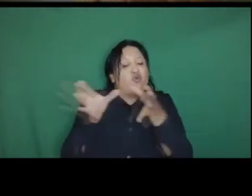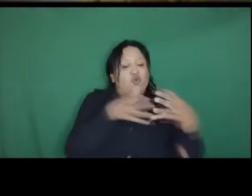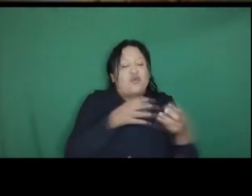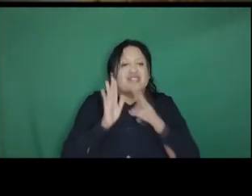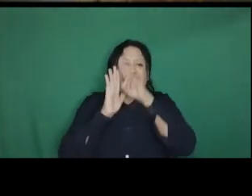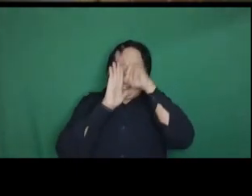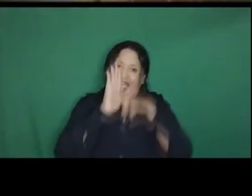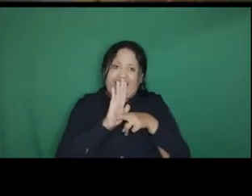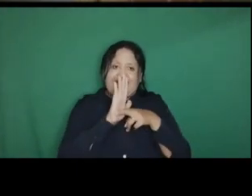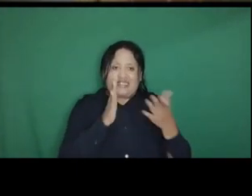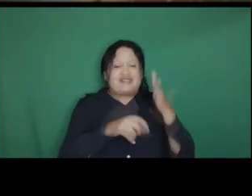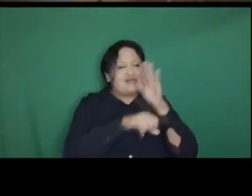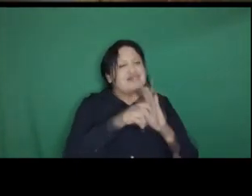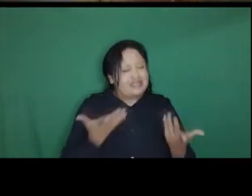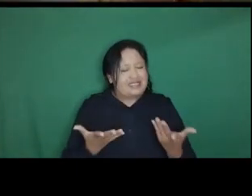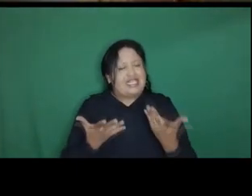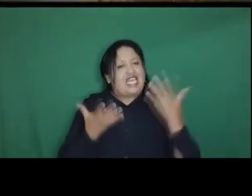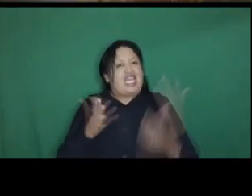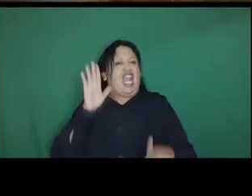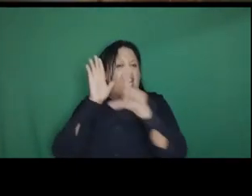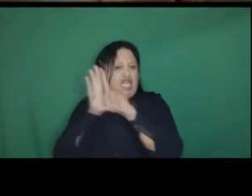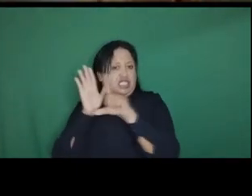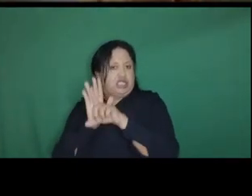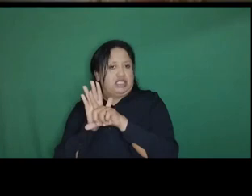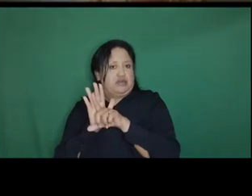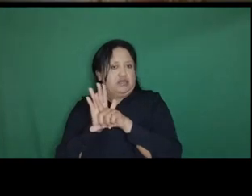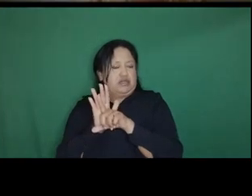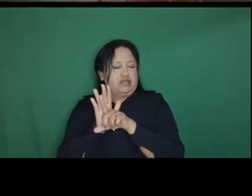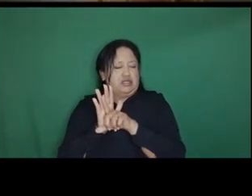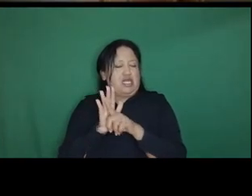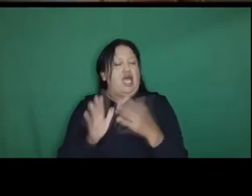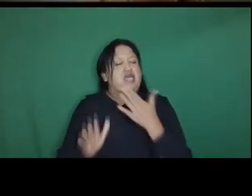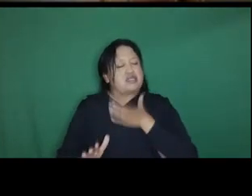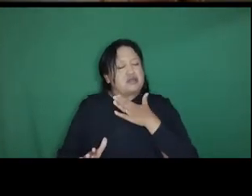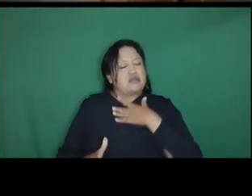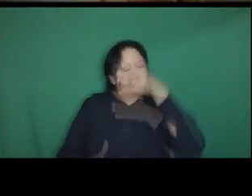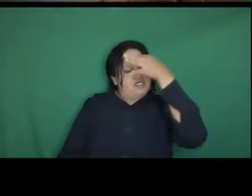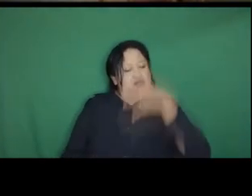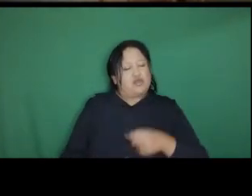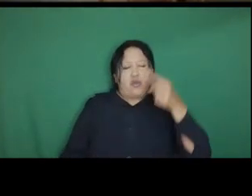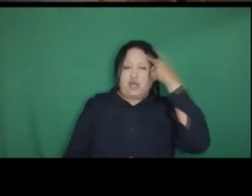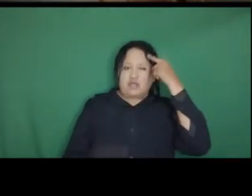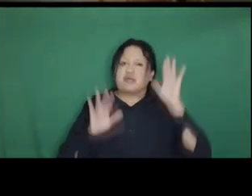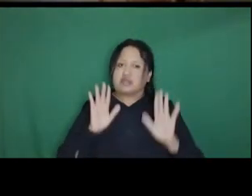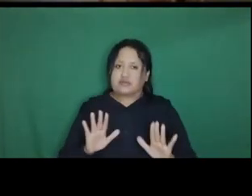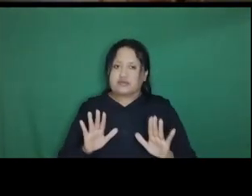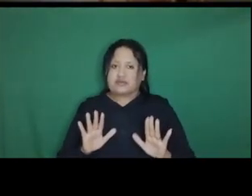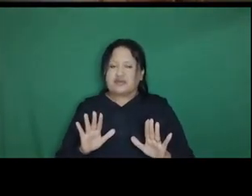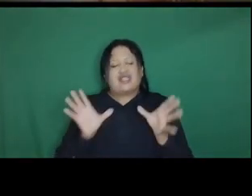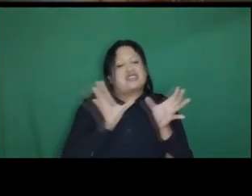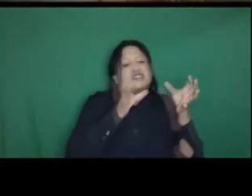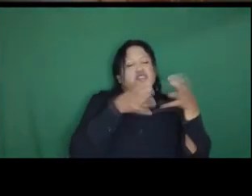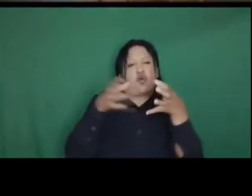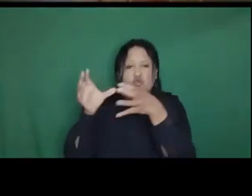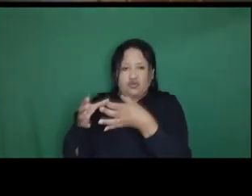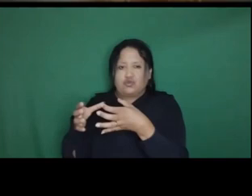legitimem né as minhas afirmações os meus pensamentos e esse conjunto né de instrumentos de elementos